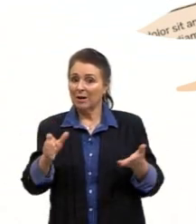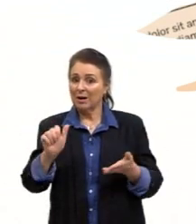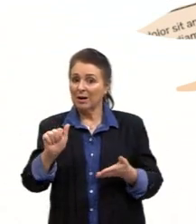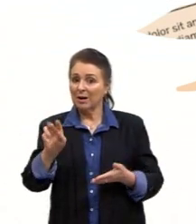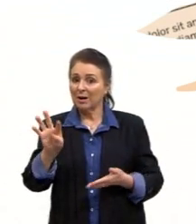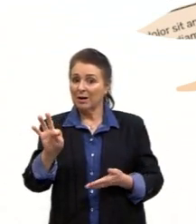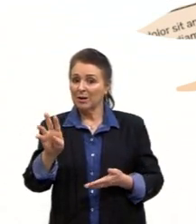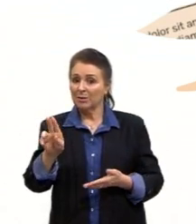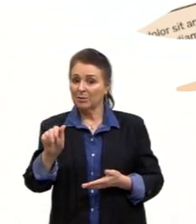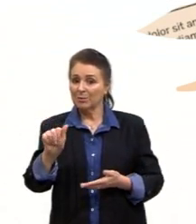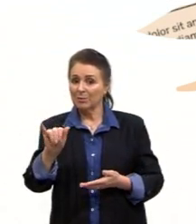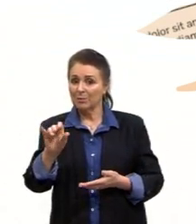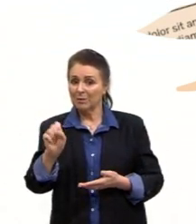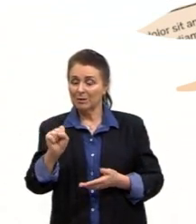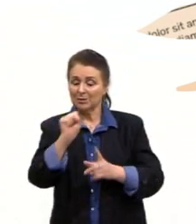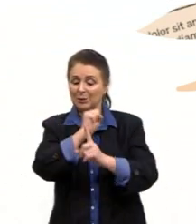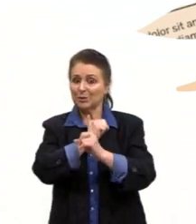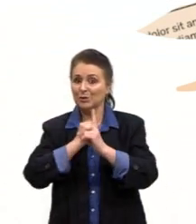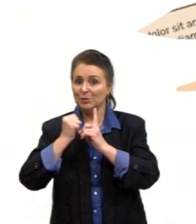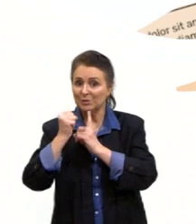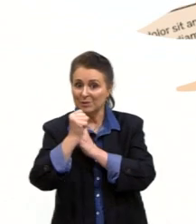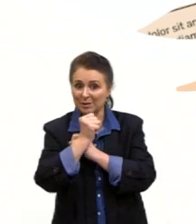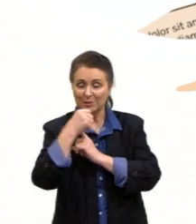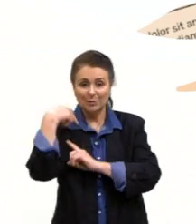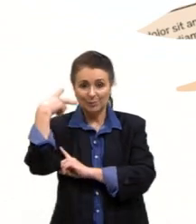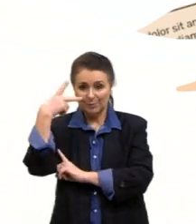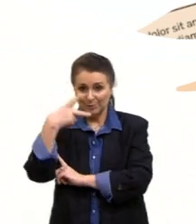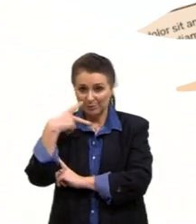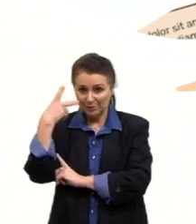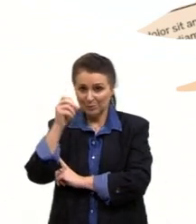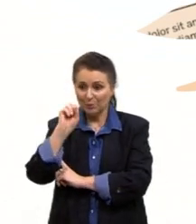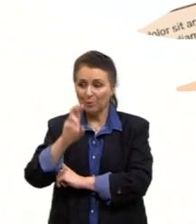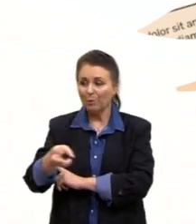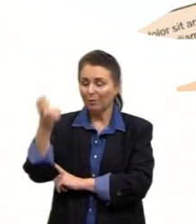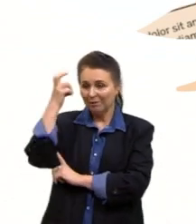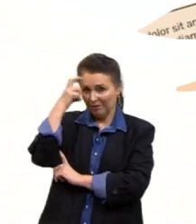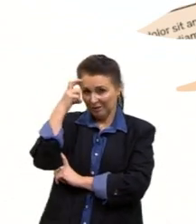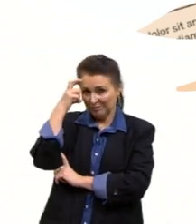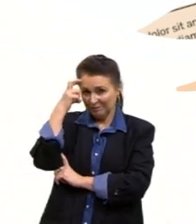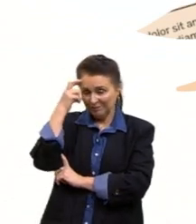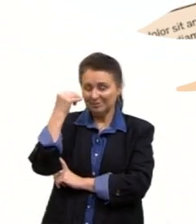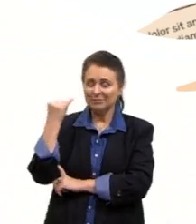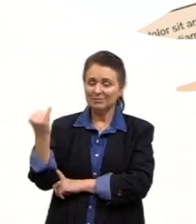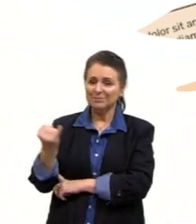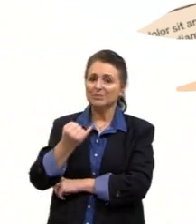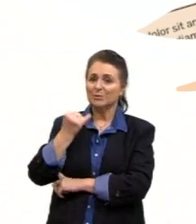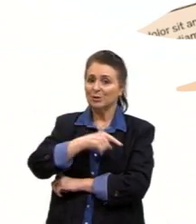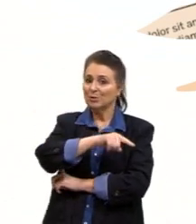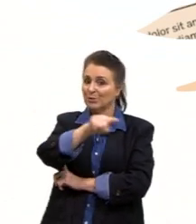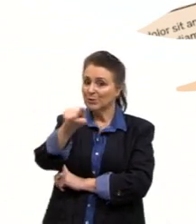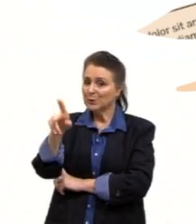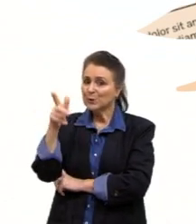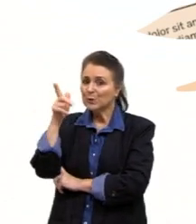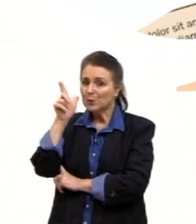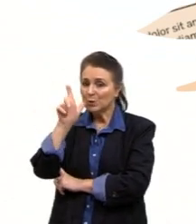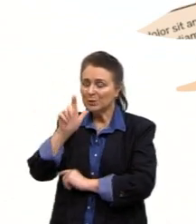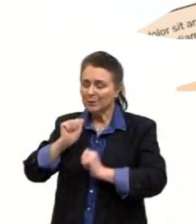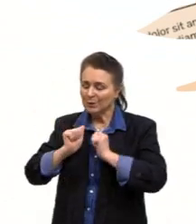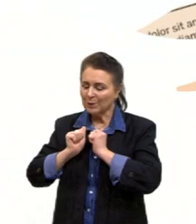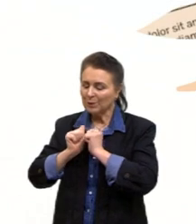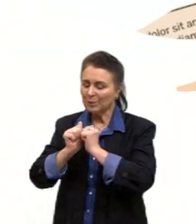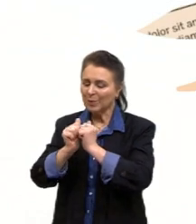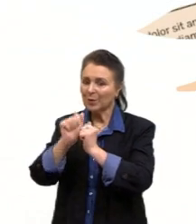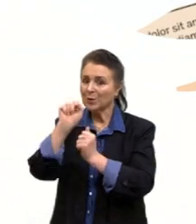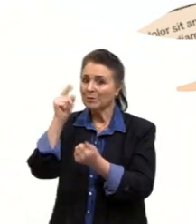né, sociais, políticos ou culturais, é importante que vocês consigam acompanhar o que